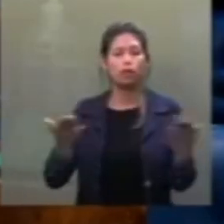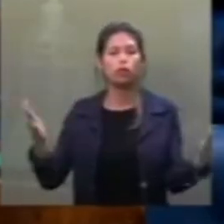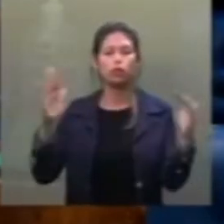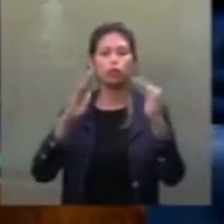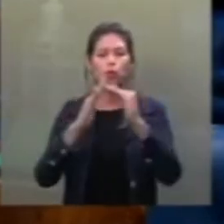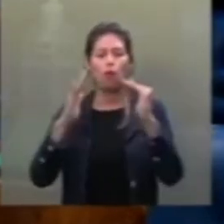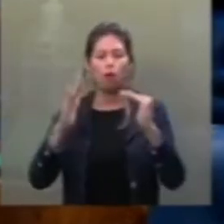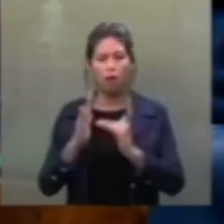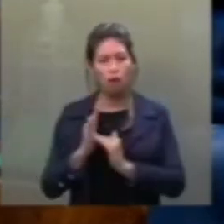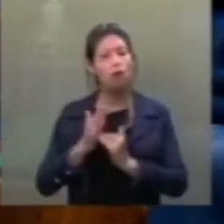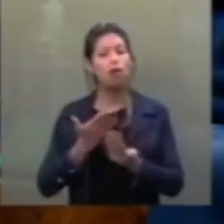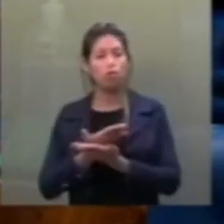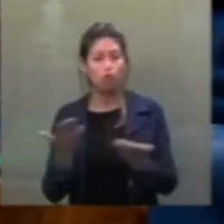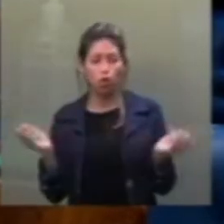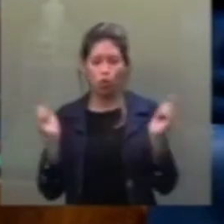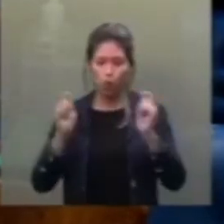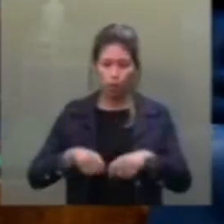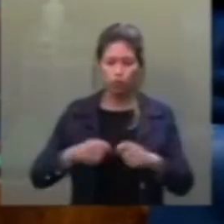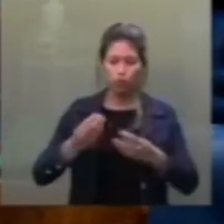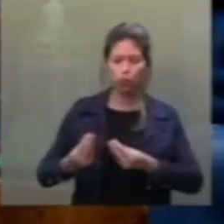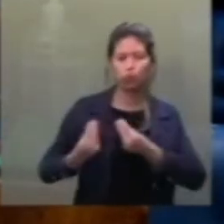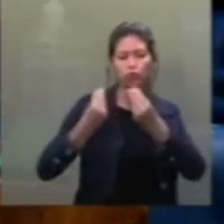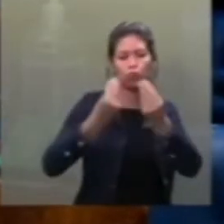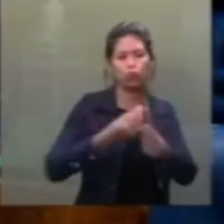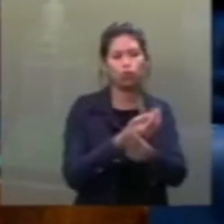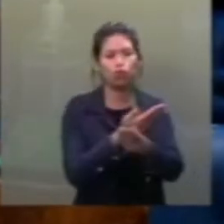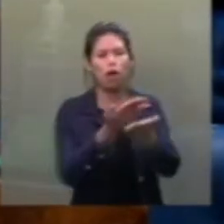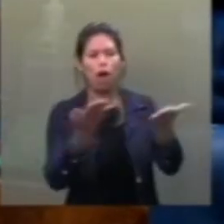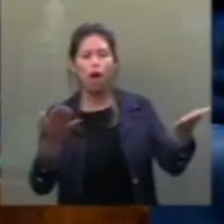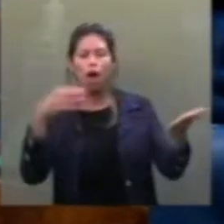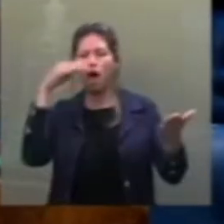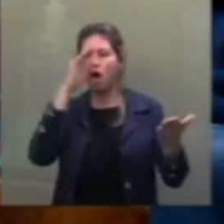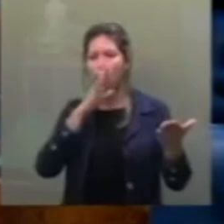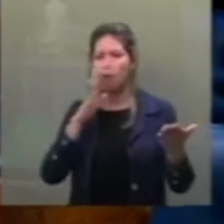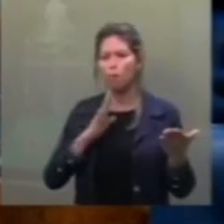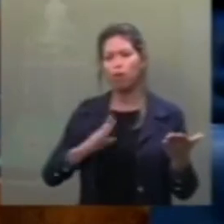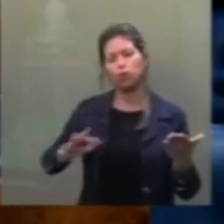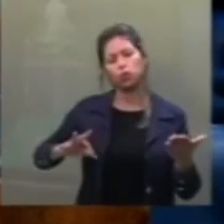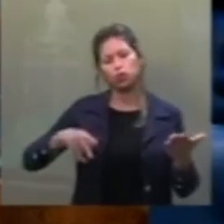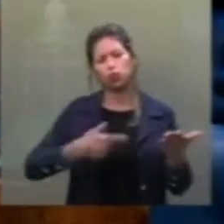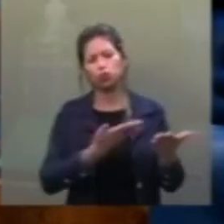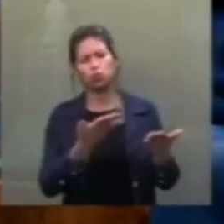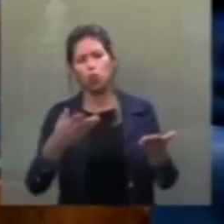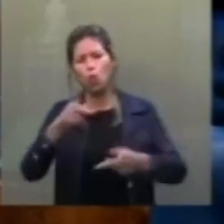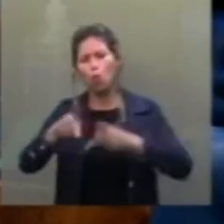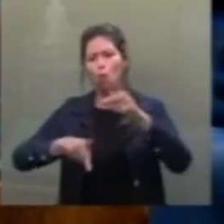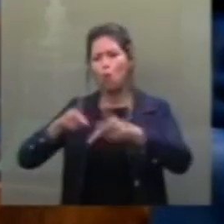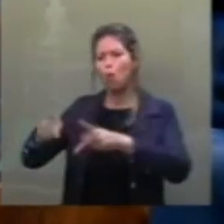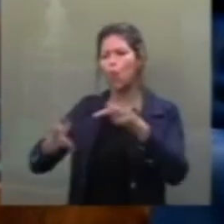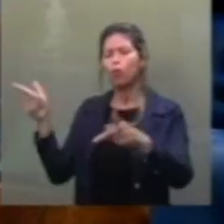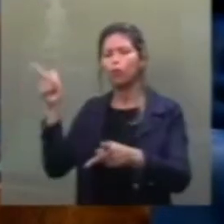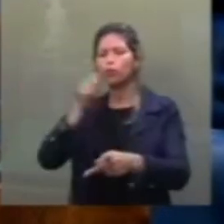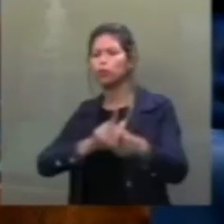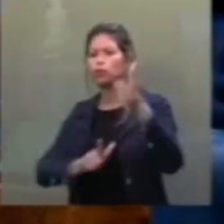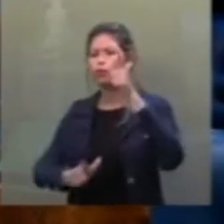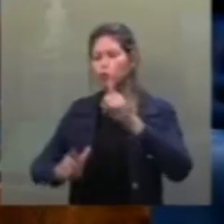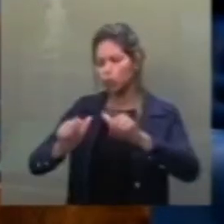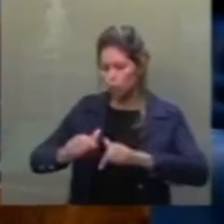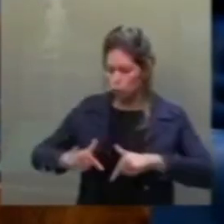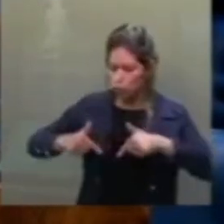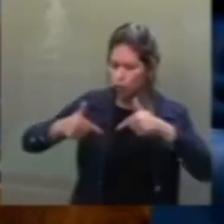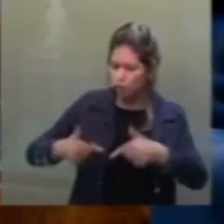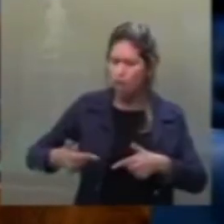casa e que possamos dar ao Brasil aquilo que todo mundo espera que é produtividade Legislativa que